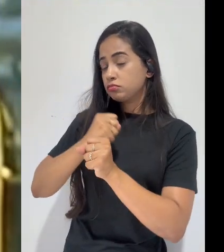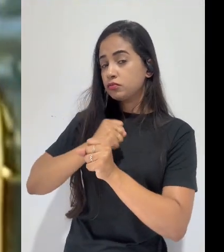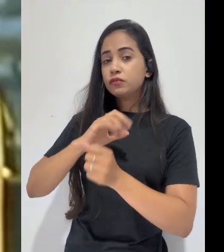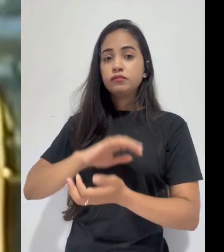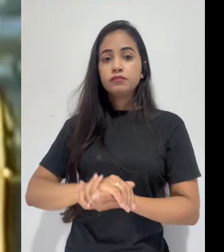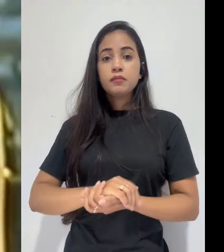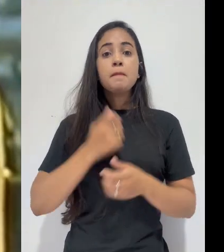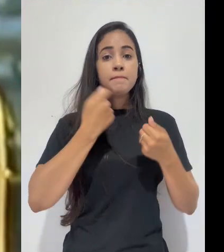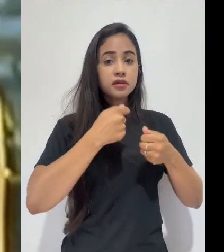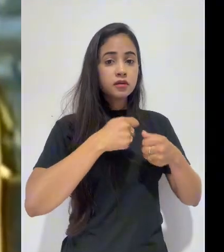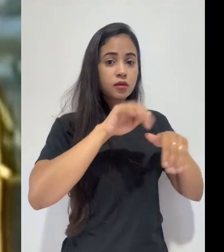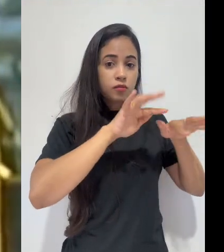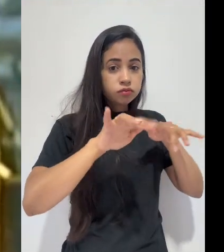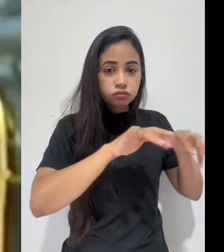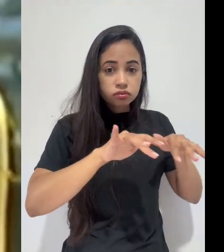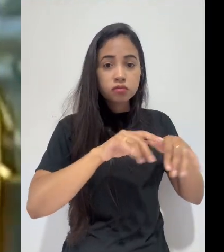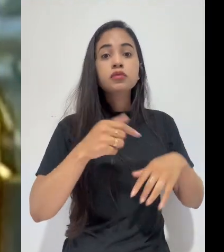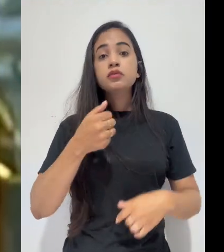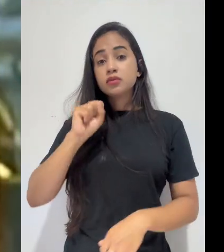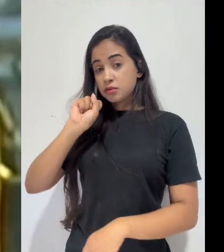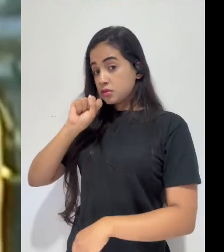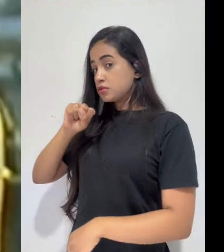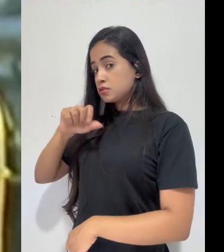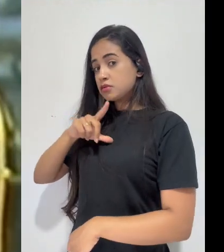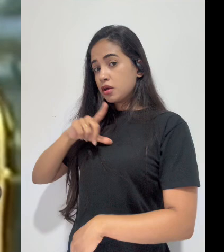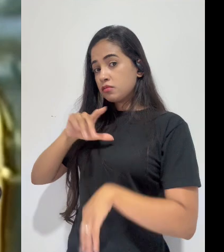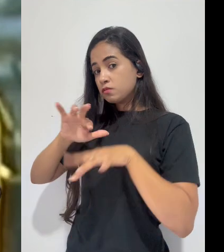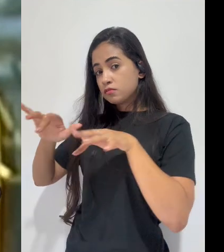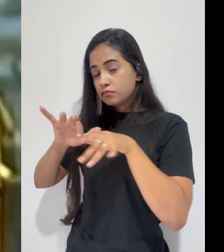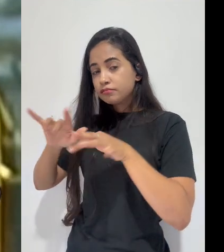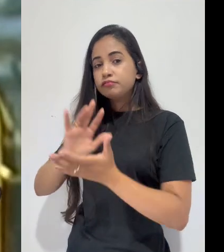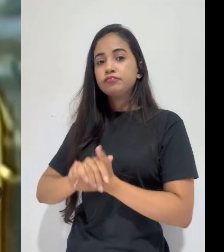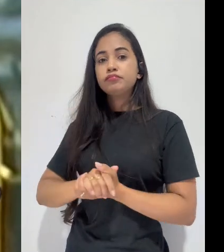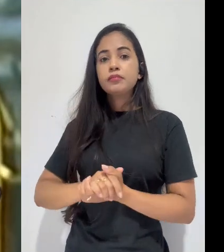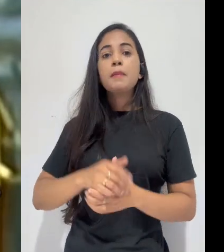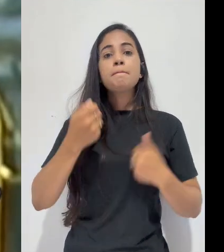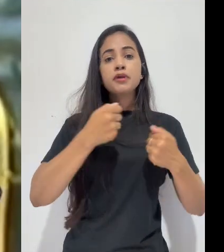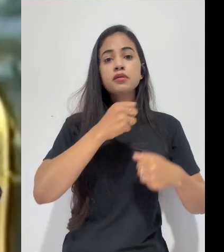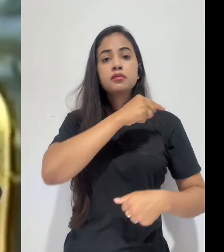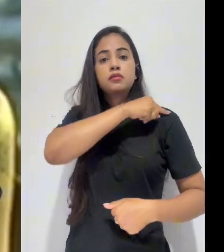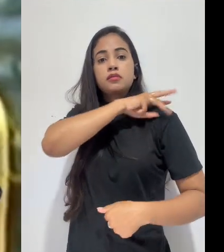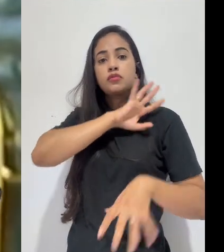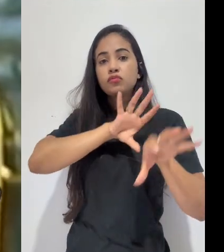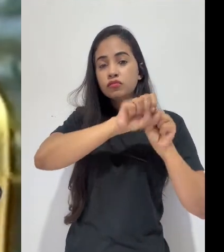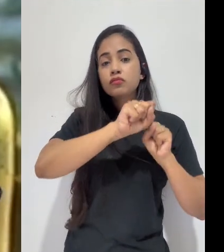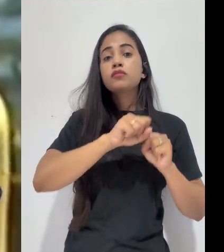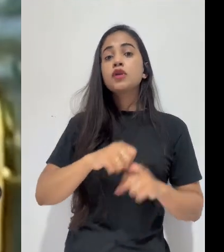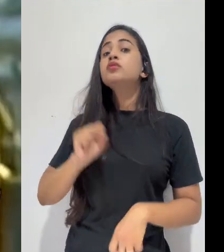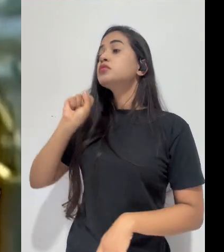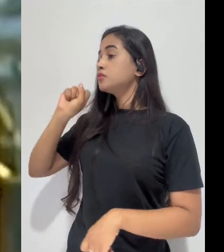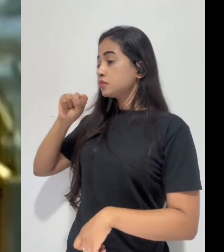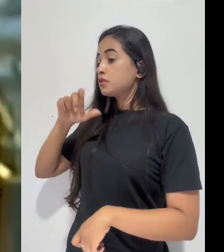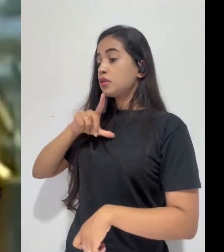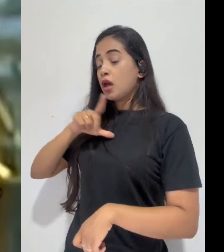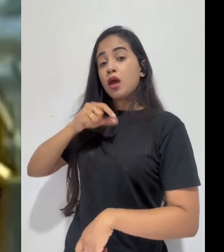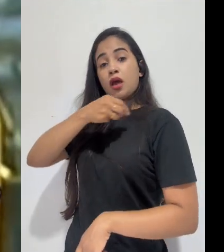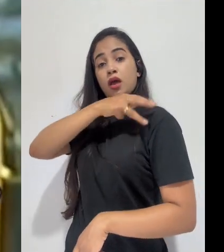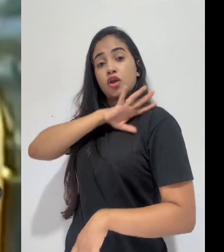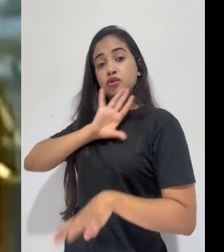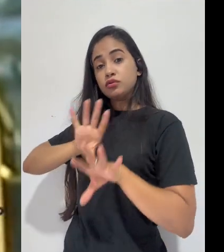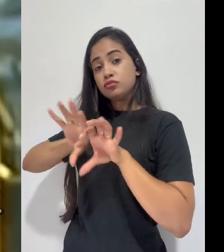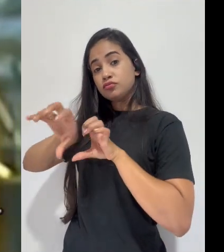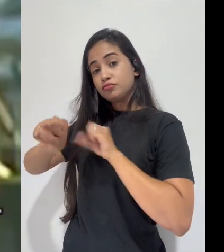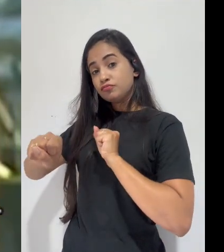anos. Tem que ter datilografia. Tenho datilografia. Tem que ter 2º grau completo. Eu falei: tenho 2º grau